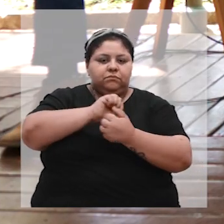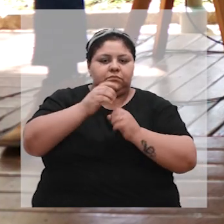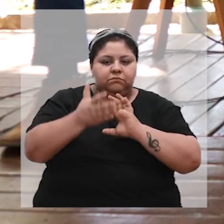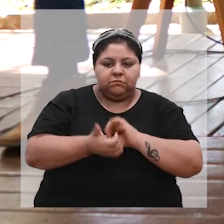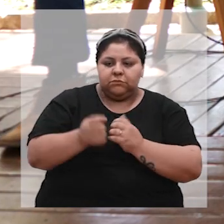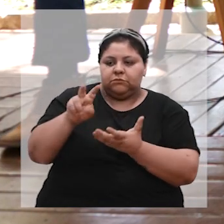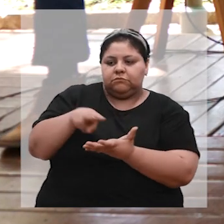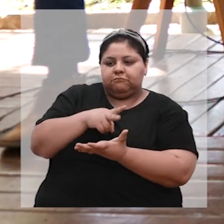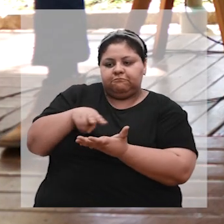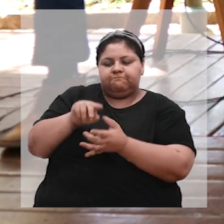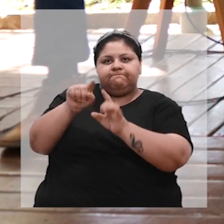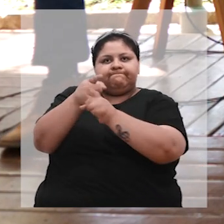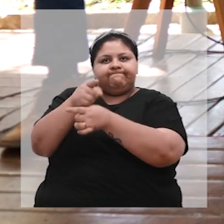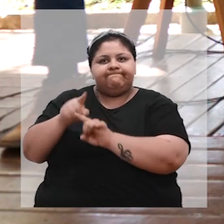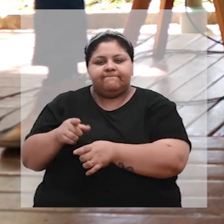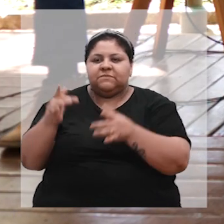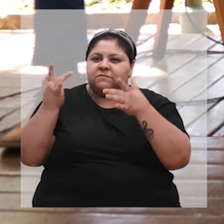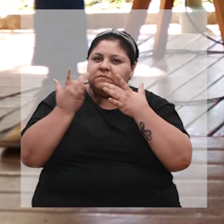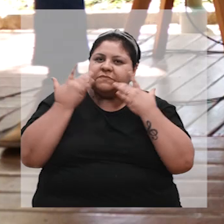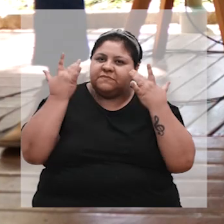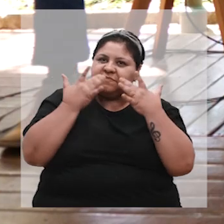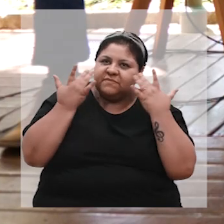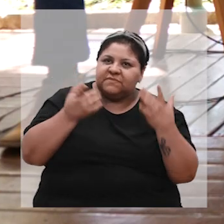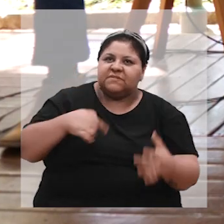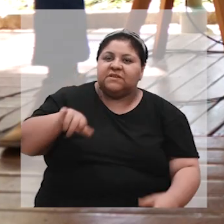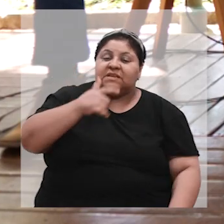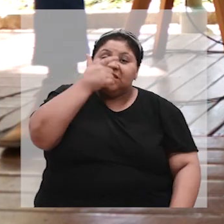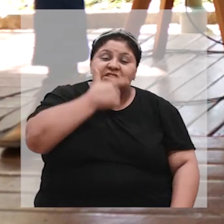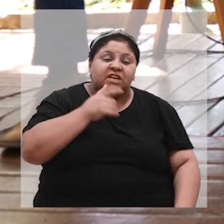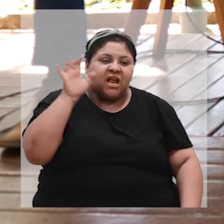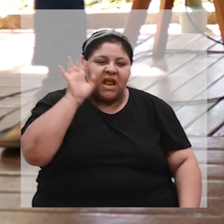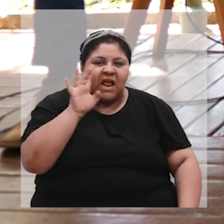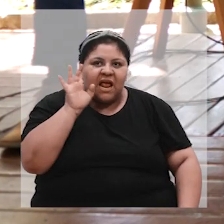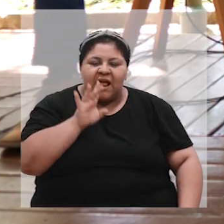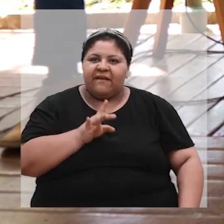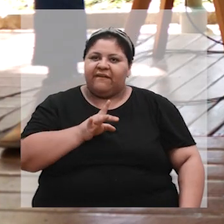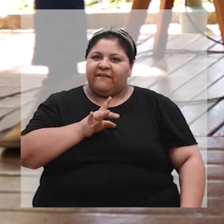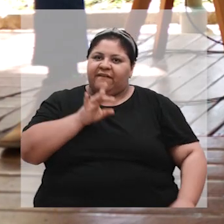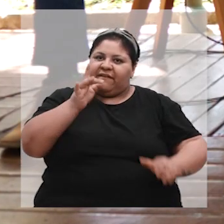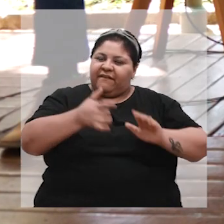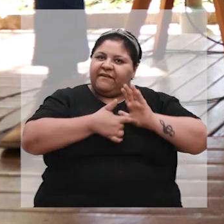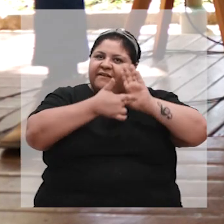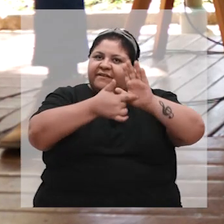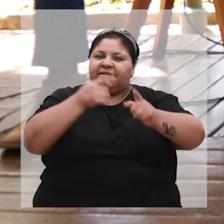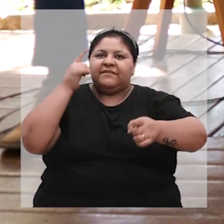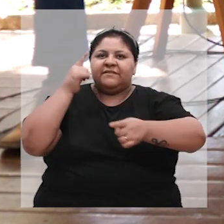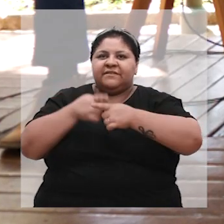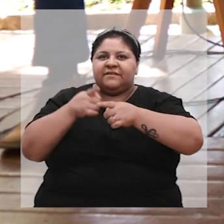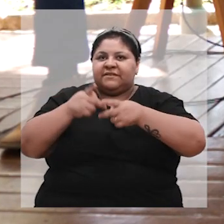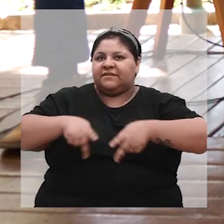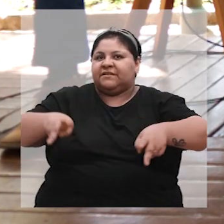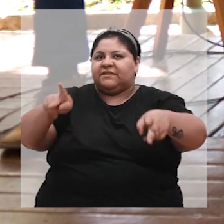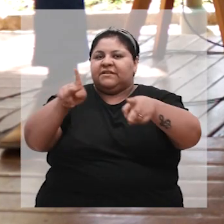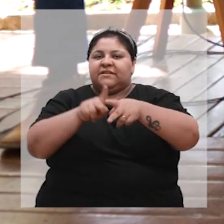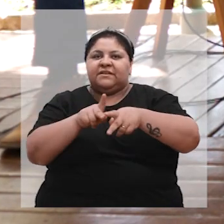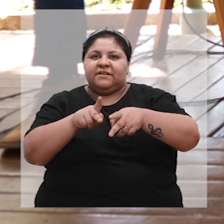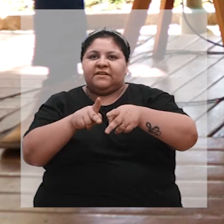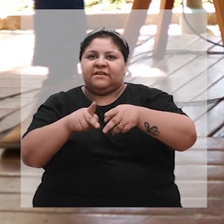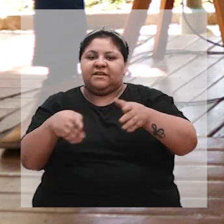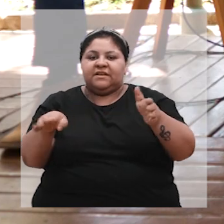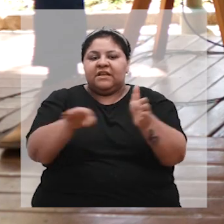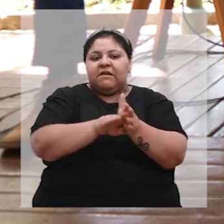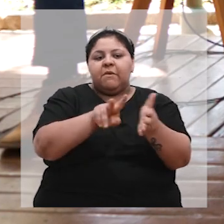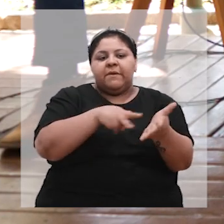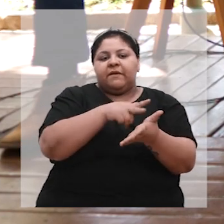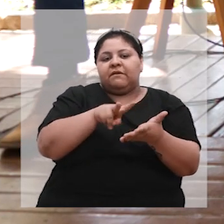parte artística, de dança, de música, de teatro, que a gente acha bacana também trazer, porque às vezes o público ele vem